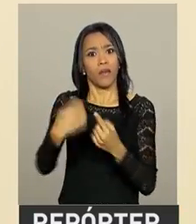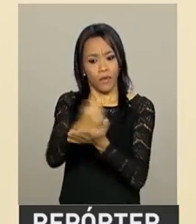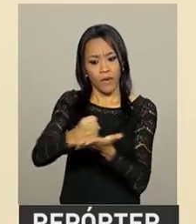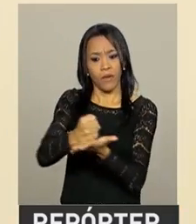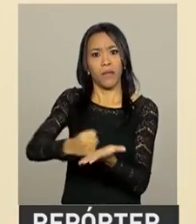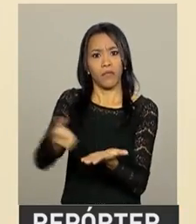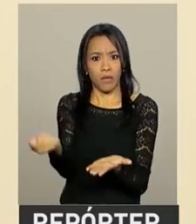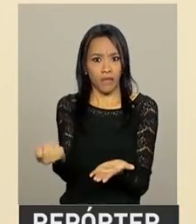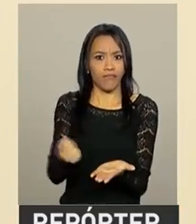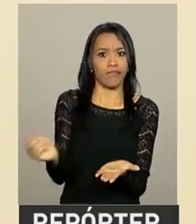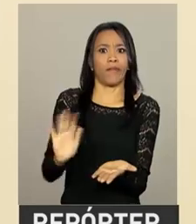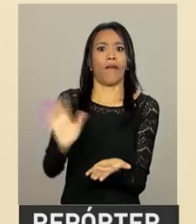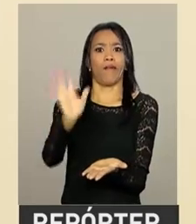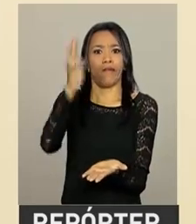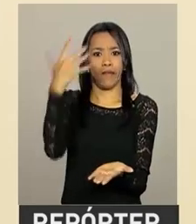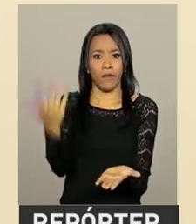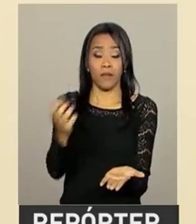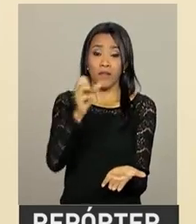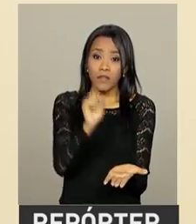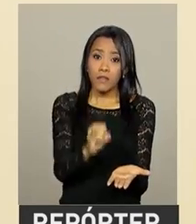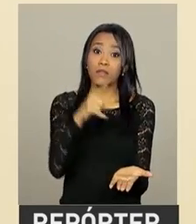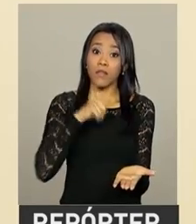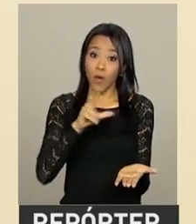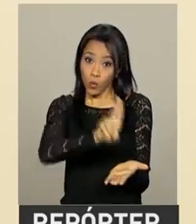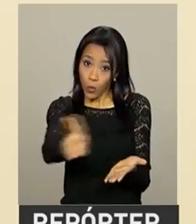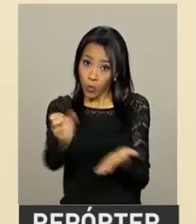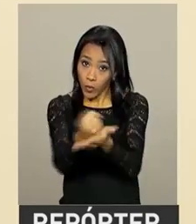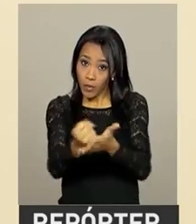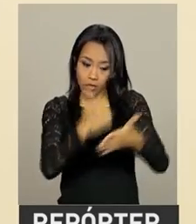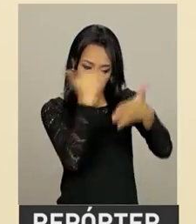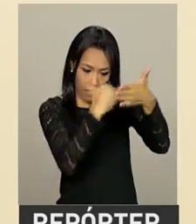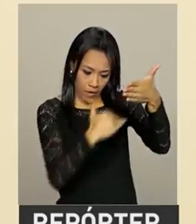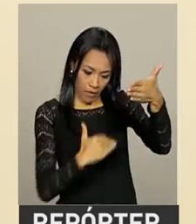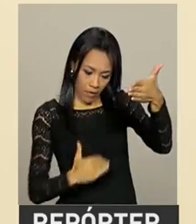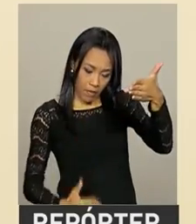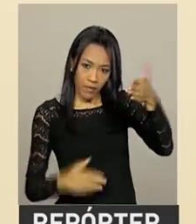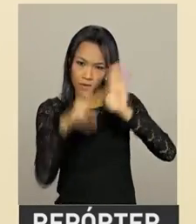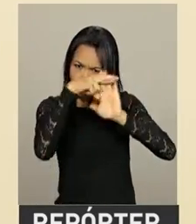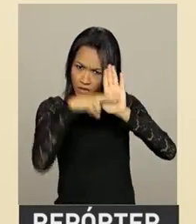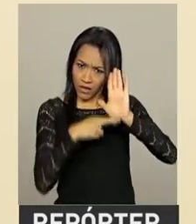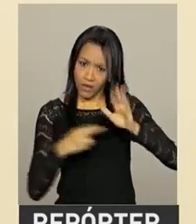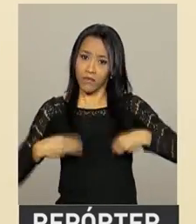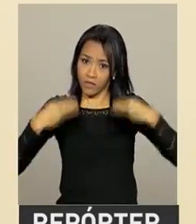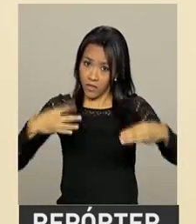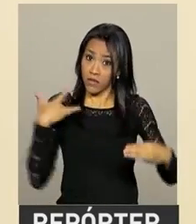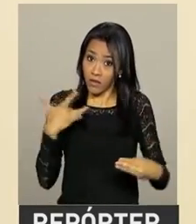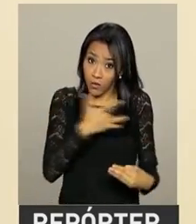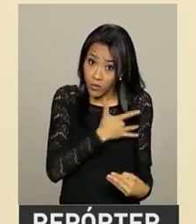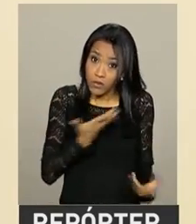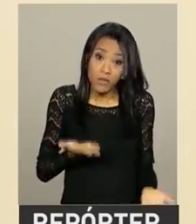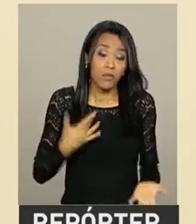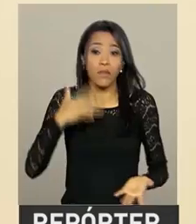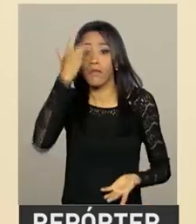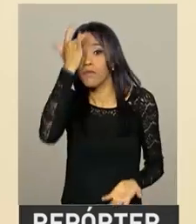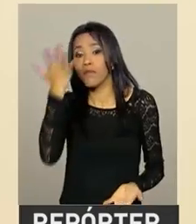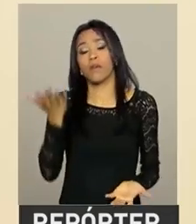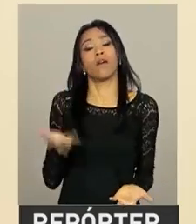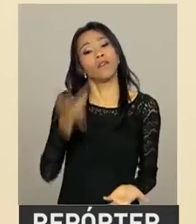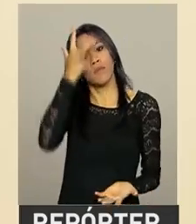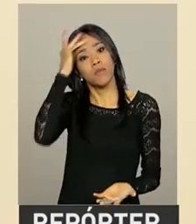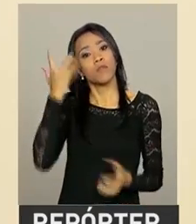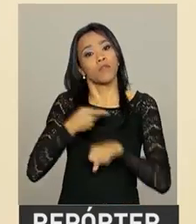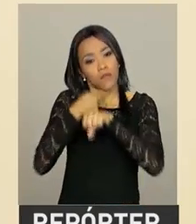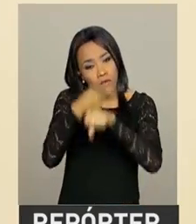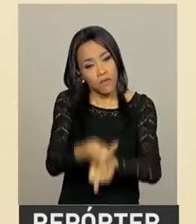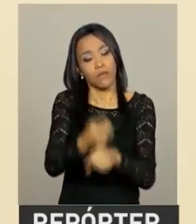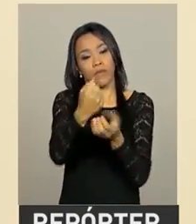alto custo, ou seja, se ele está incorporado ao Ministério da Saúde e aos protocolos que já existem, isso facilita bastante o acesso